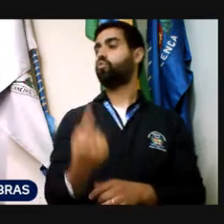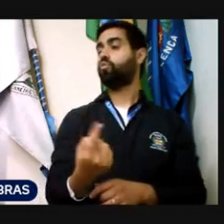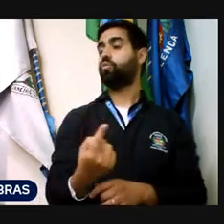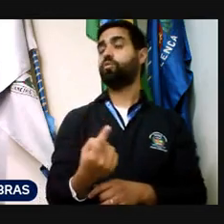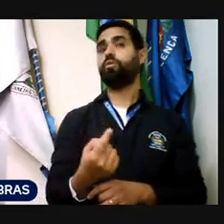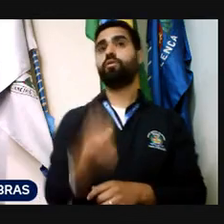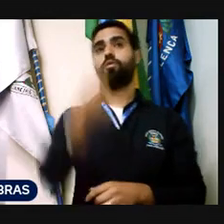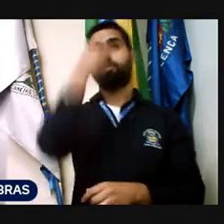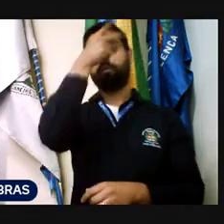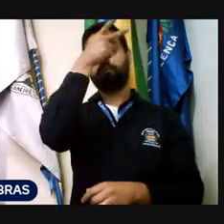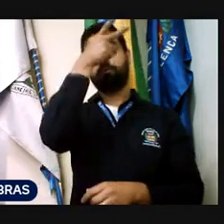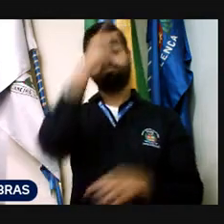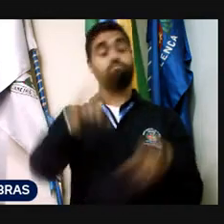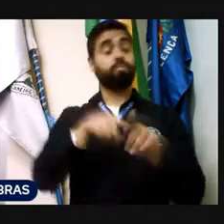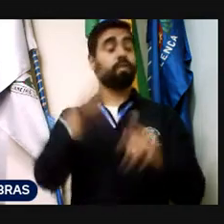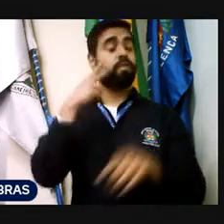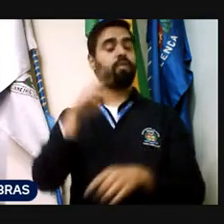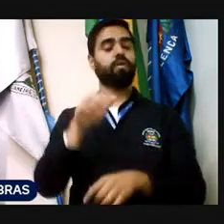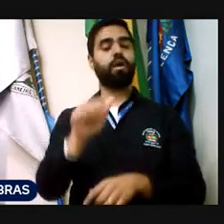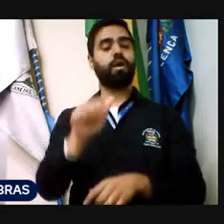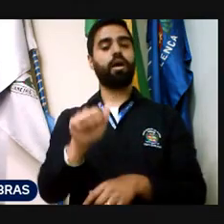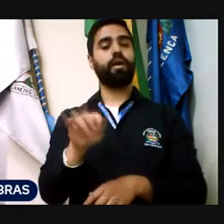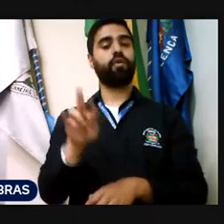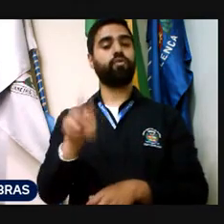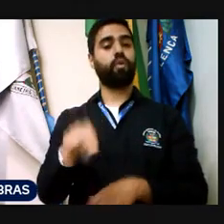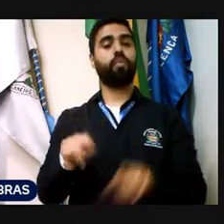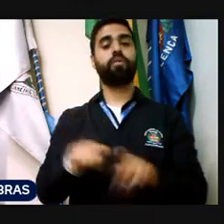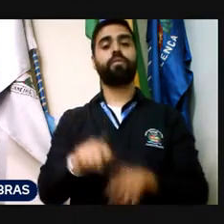e Ailton Batista.